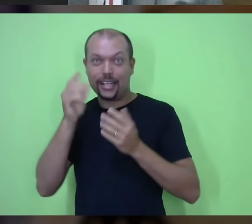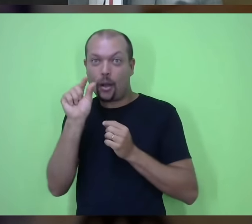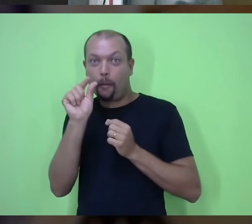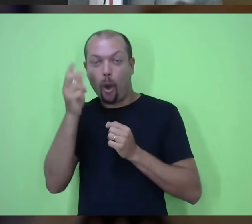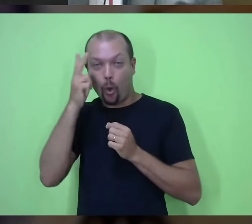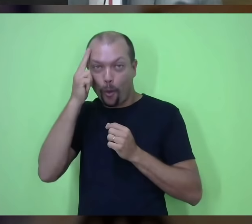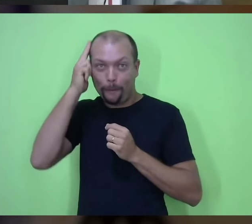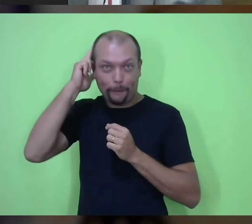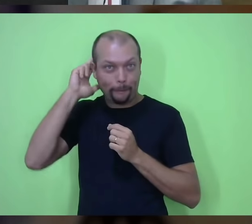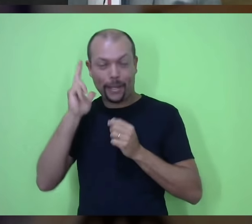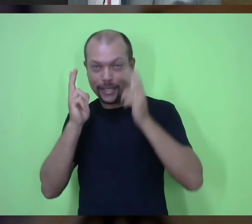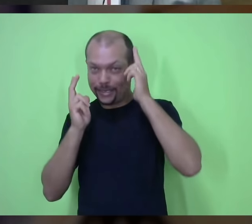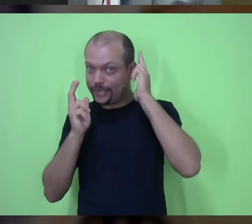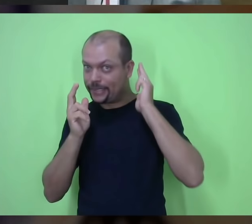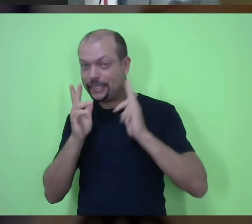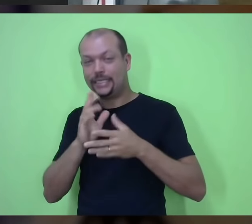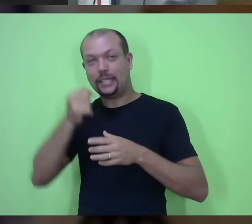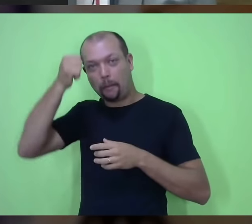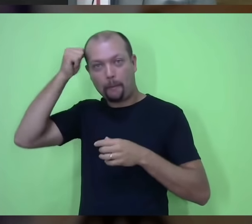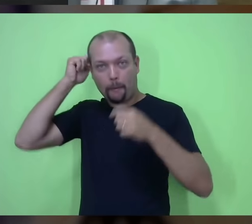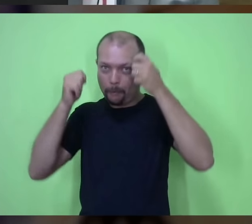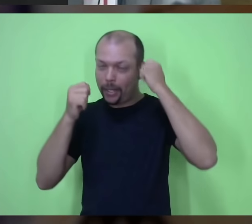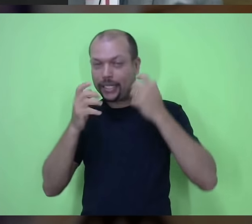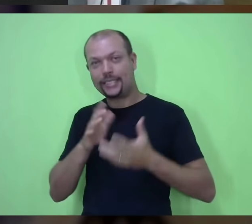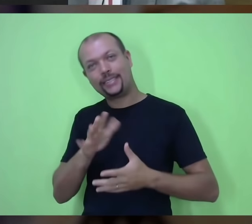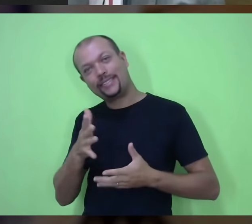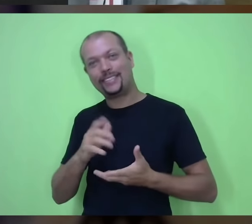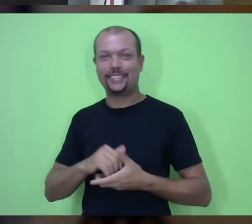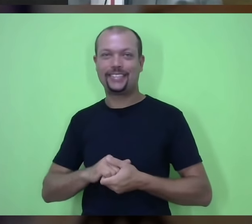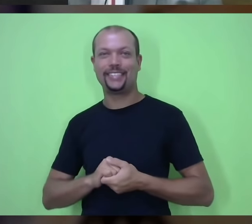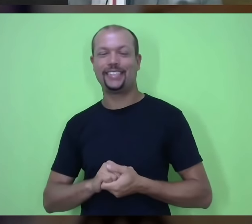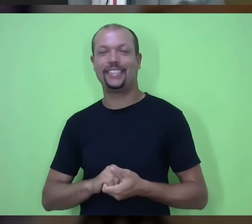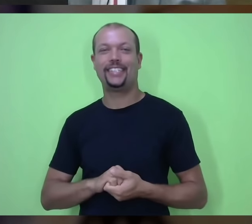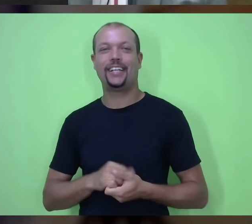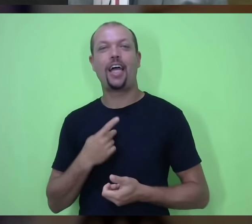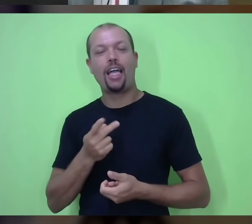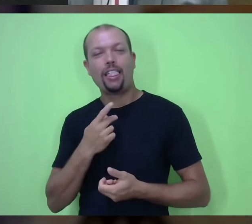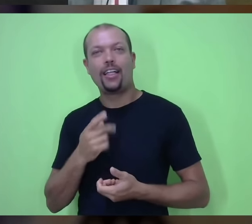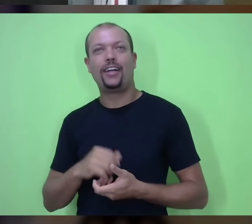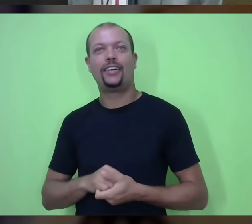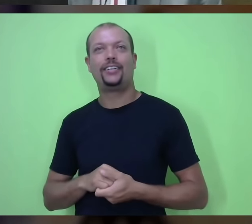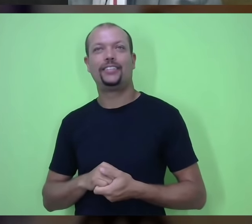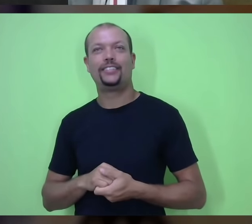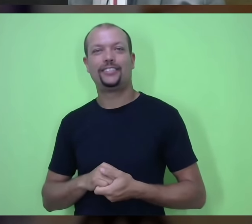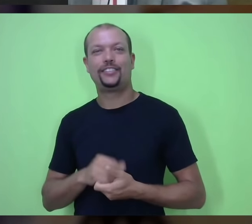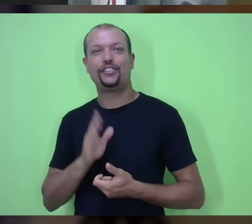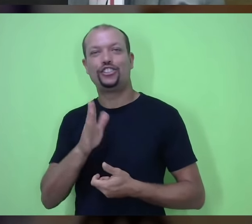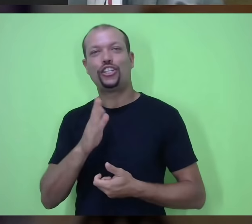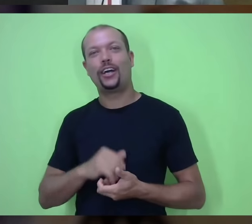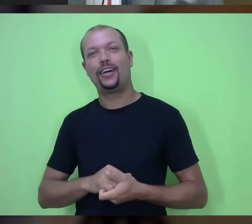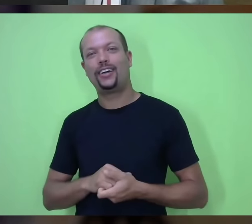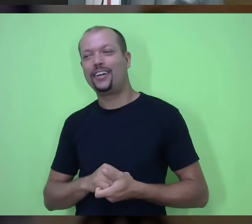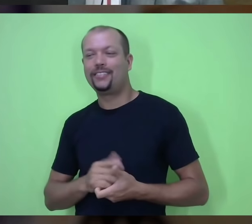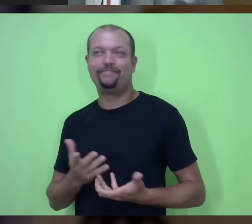bem, vamos dizer assim, raspados, né? Então a gente tá já